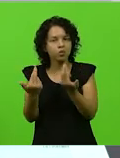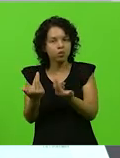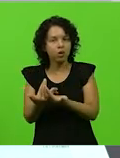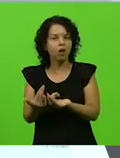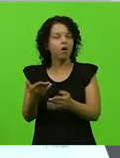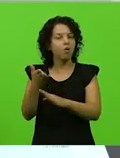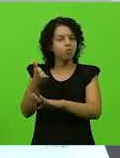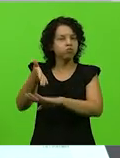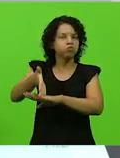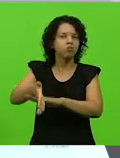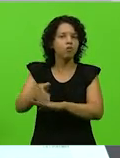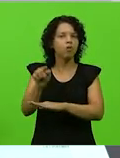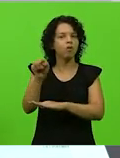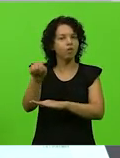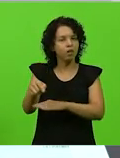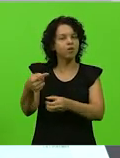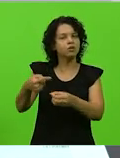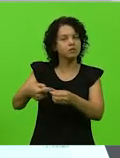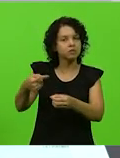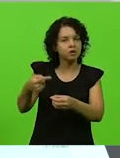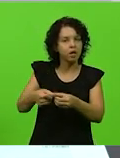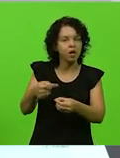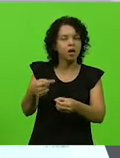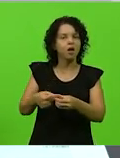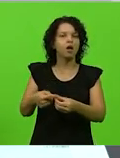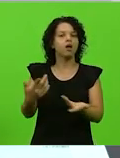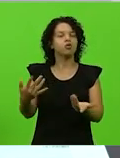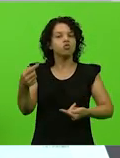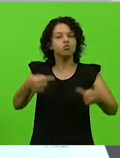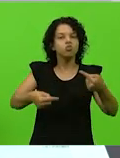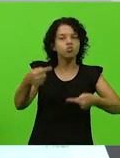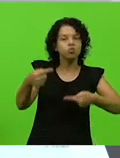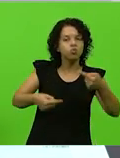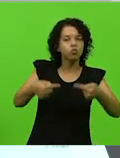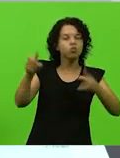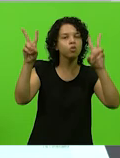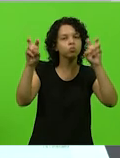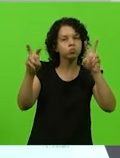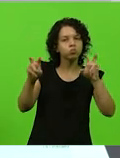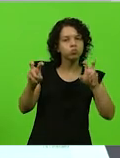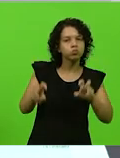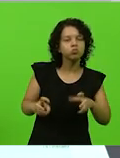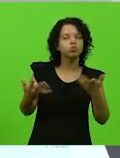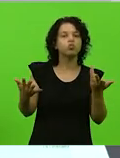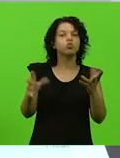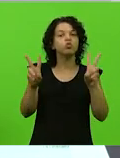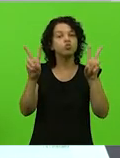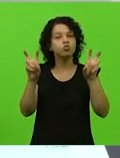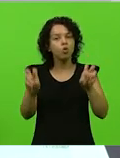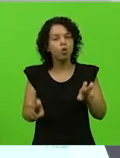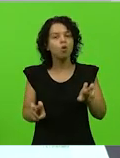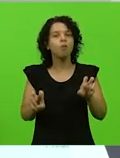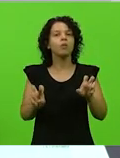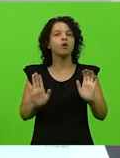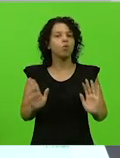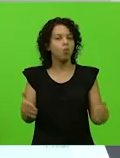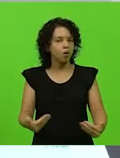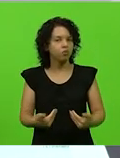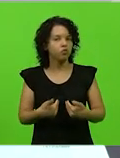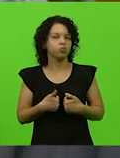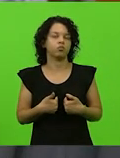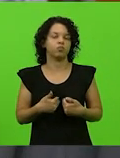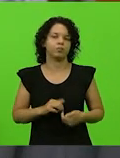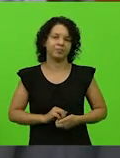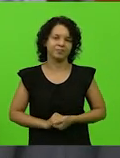lá de esclarecimento das situações referentes pertinentes à área do transtorno do espectro autista